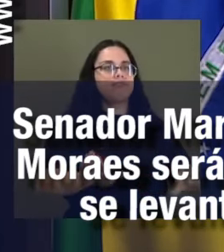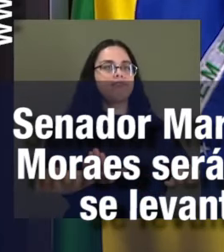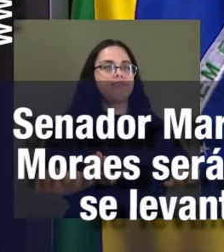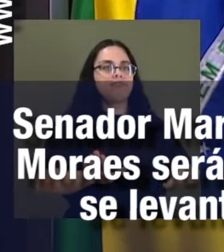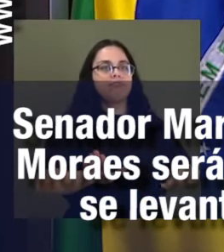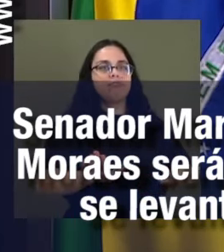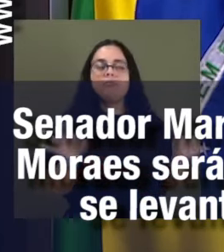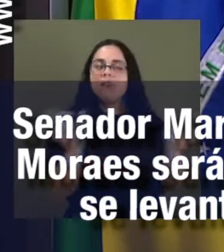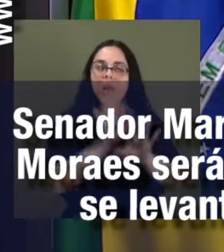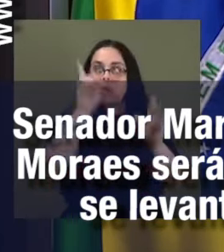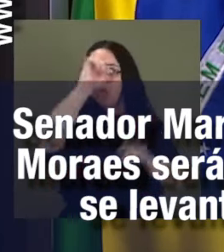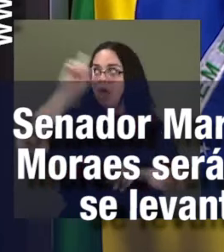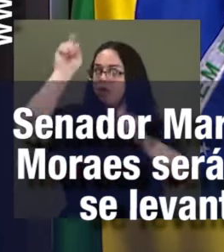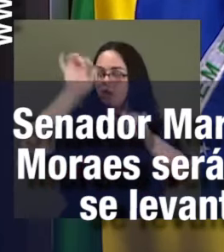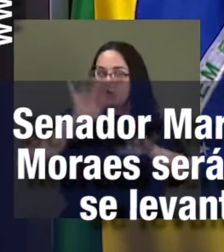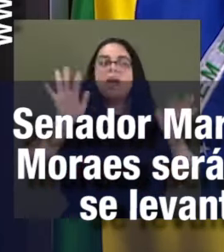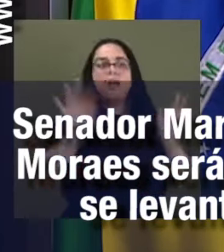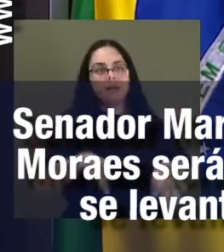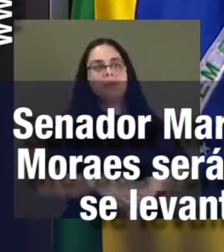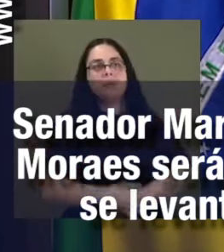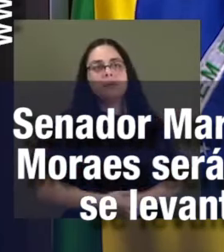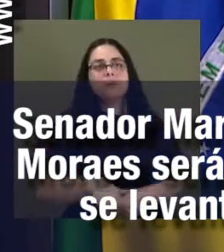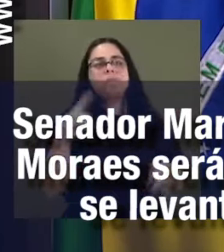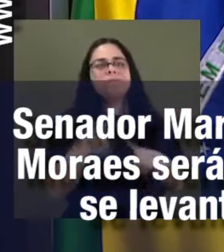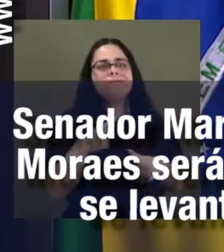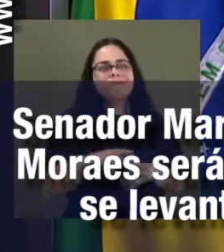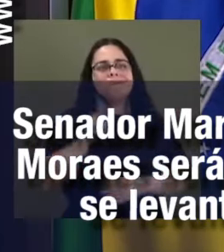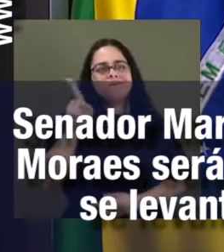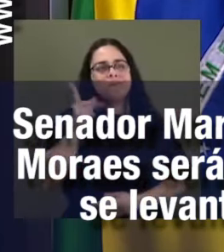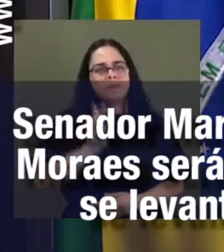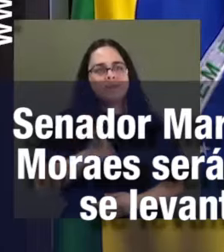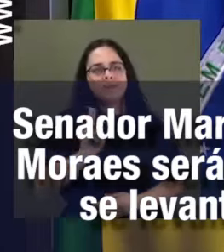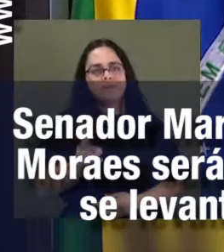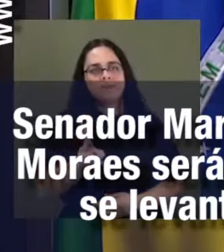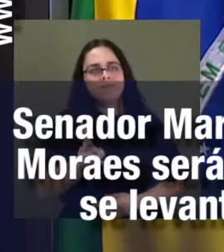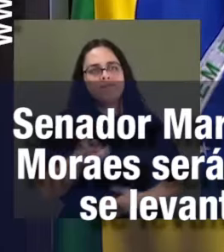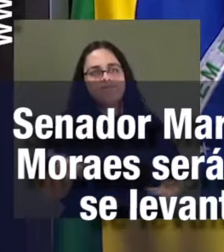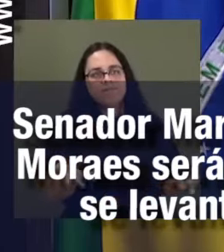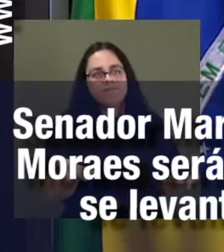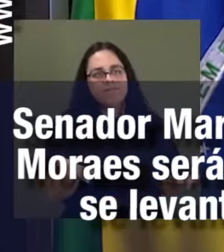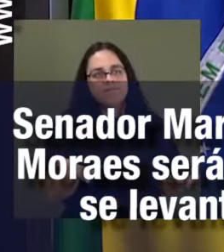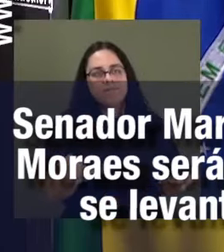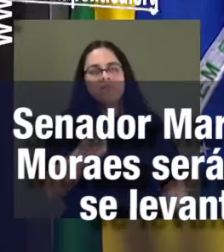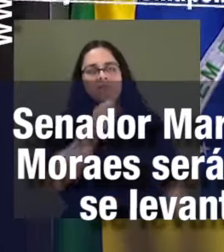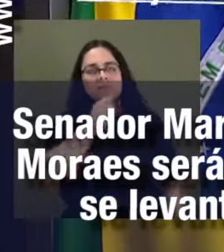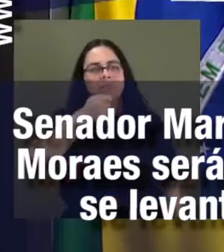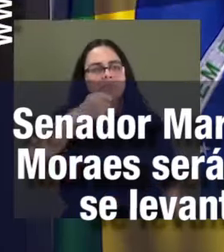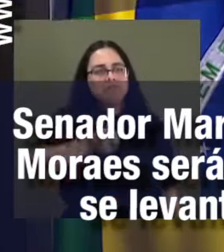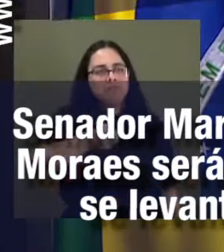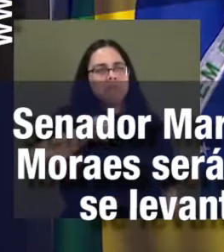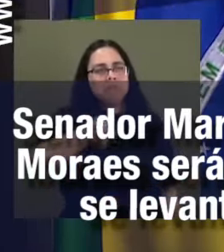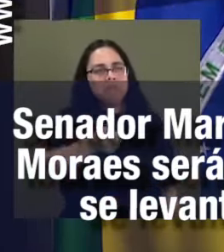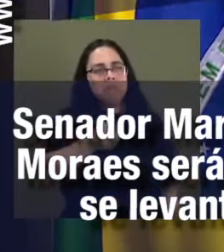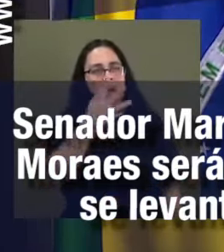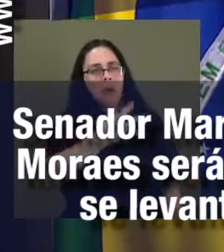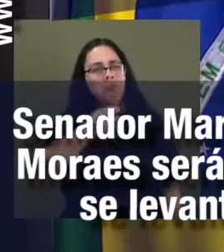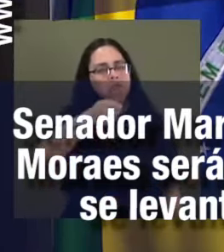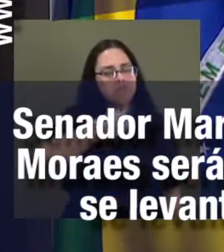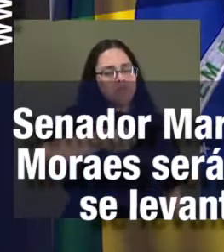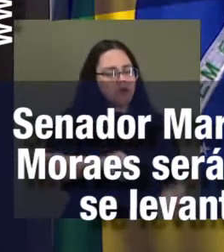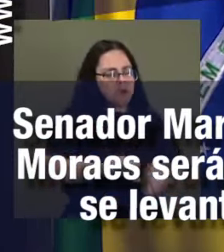acabou. Agora, por que ele continua ainda sendo carrasco, não cumprindo